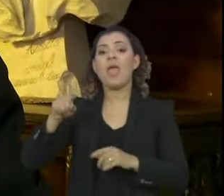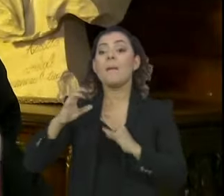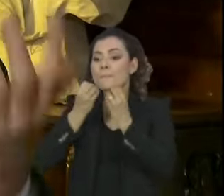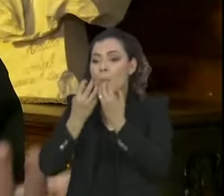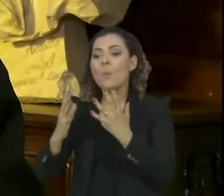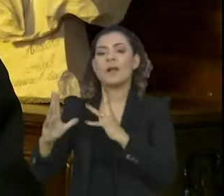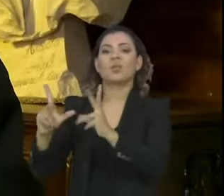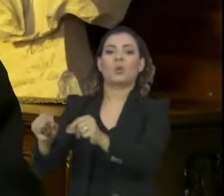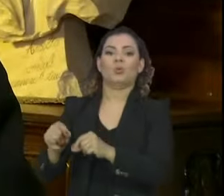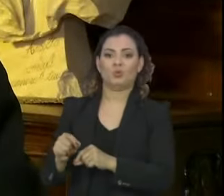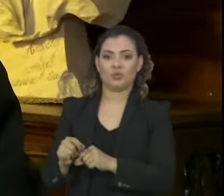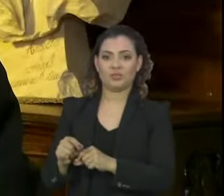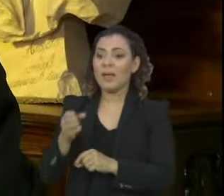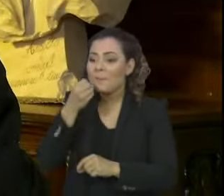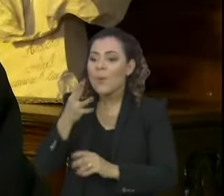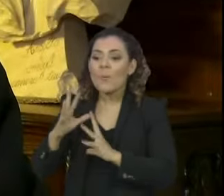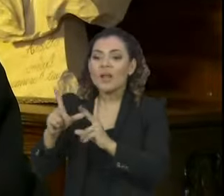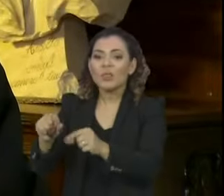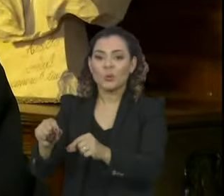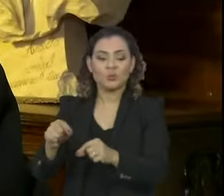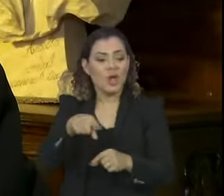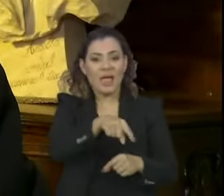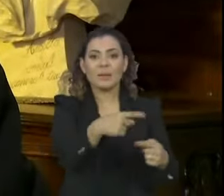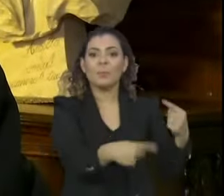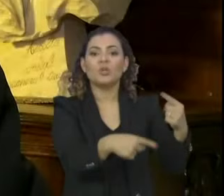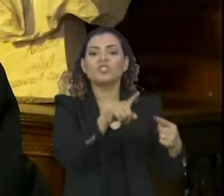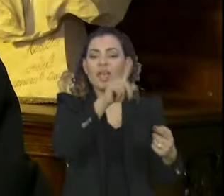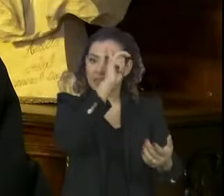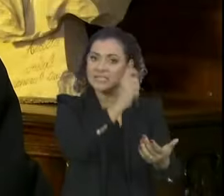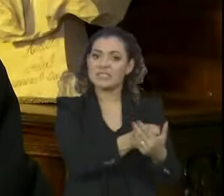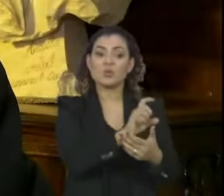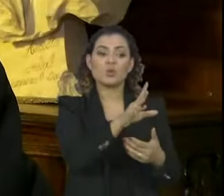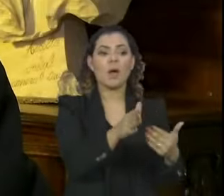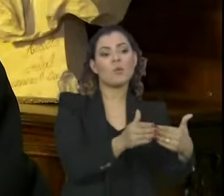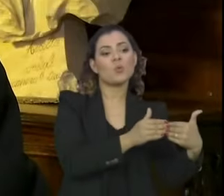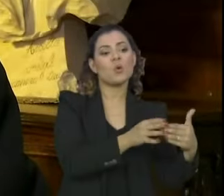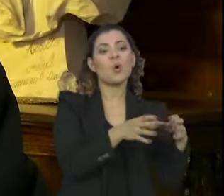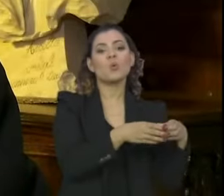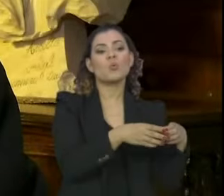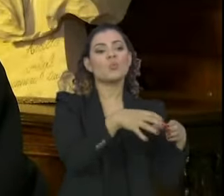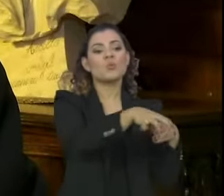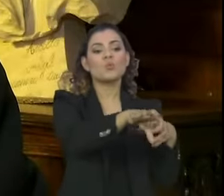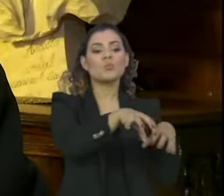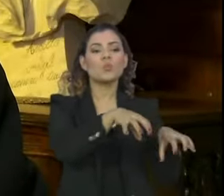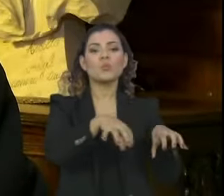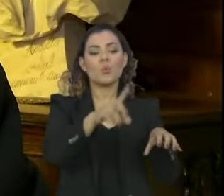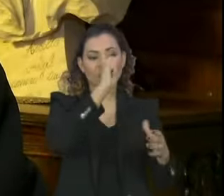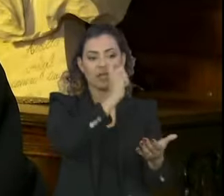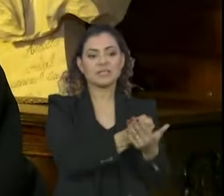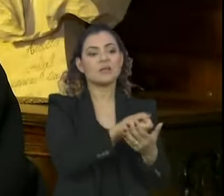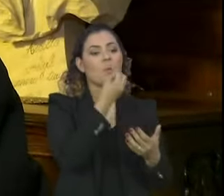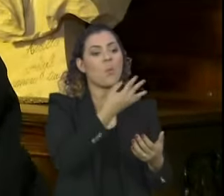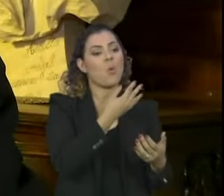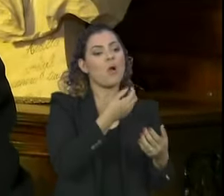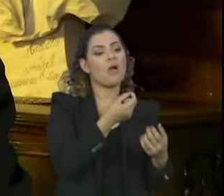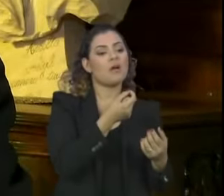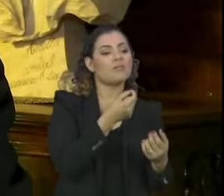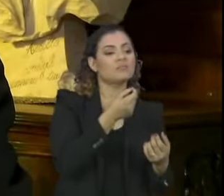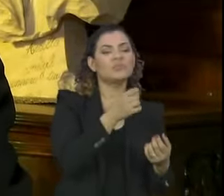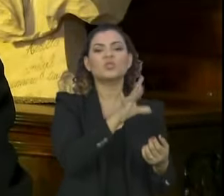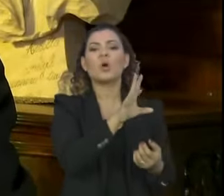é é holística é abrangente ela não pode ser apenas parcial Mais especificamente o líder religioso ele